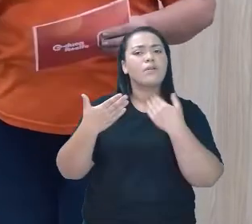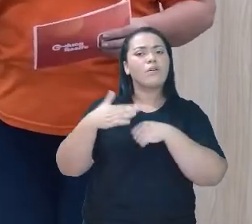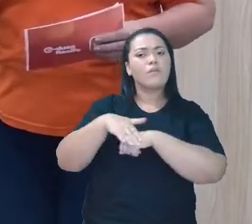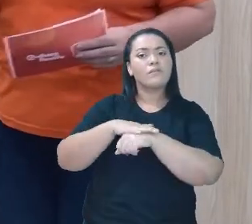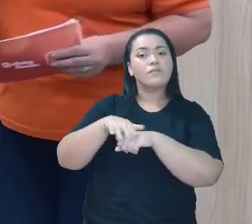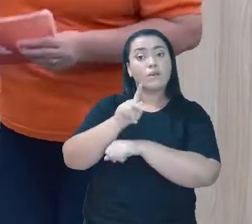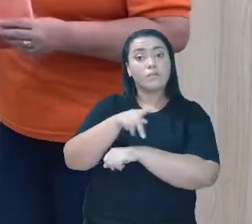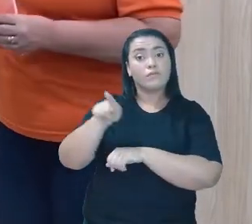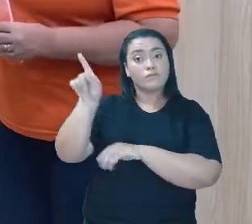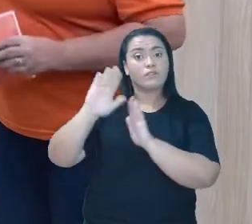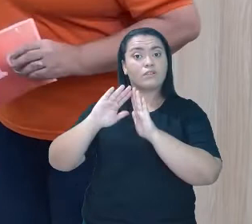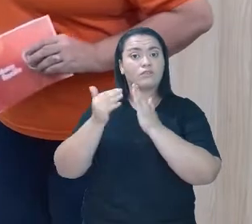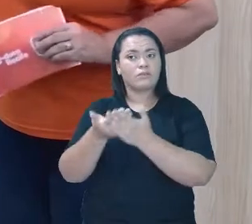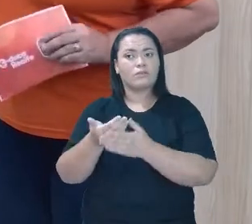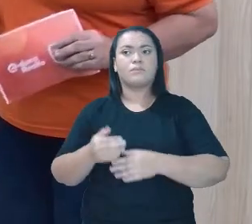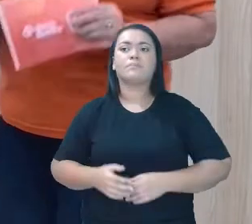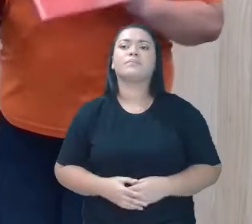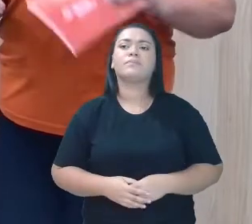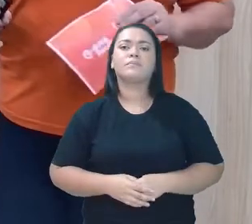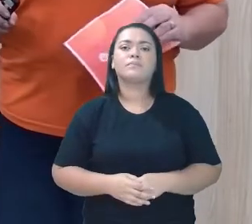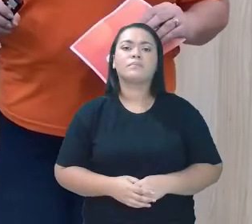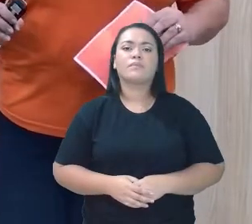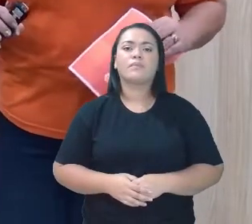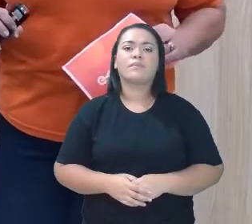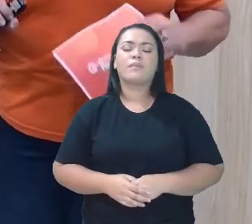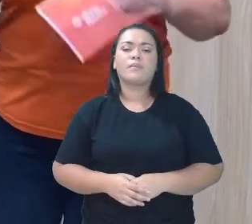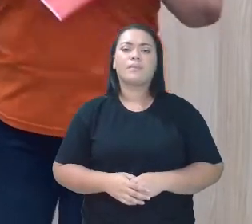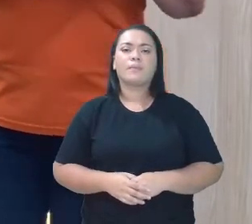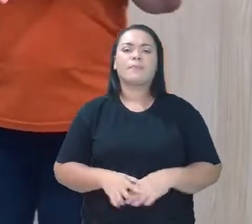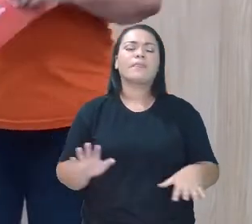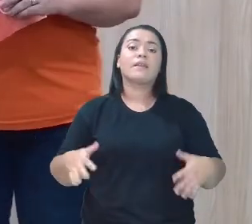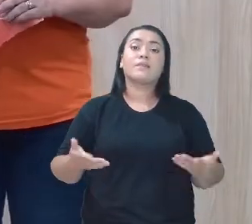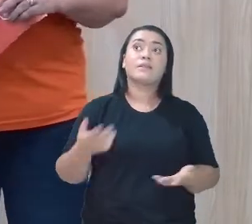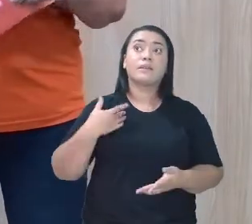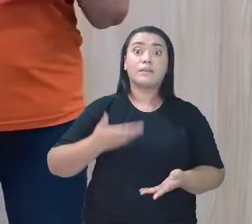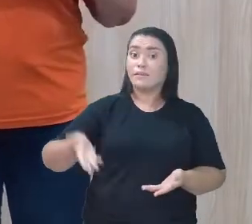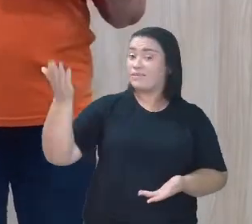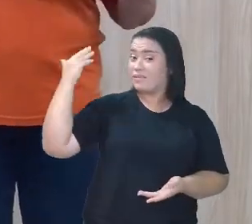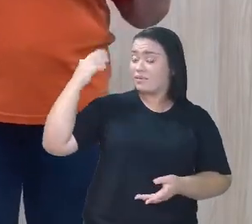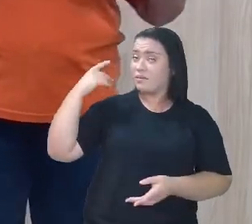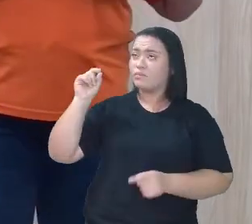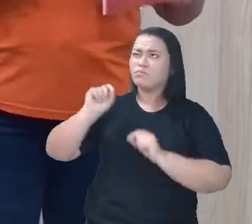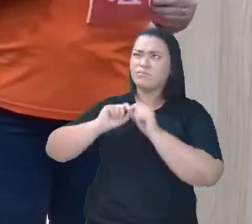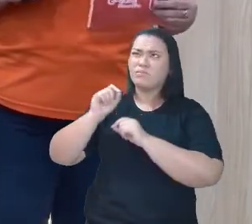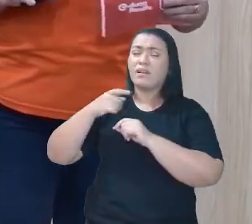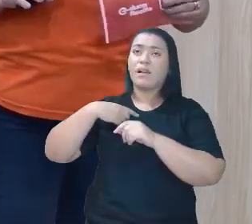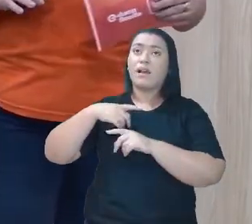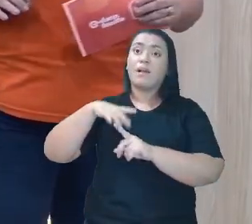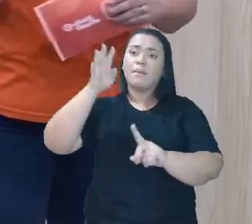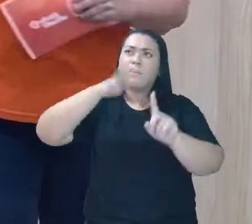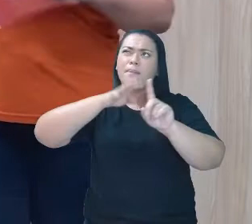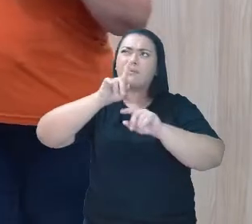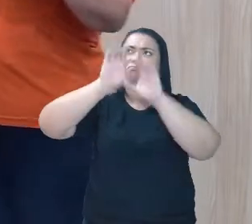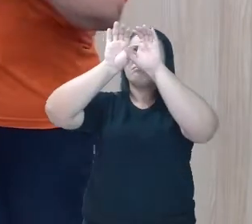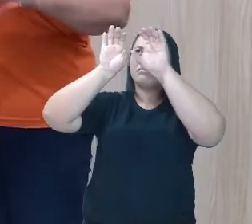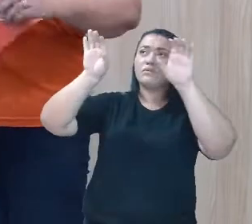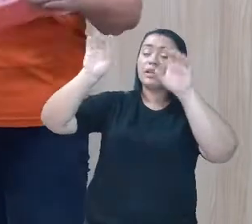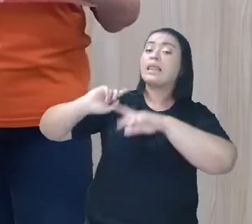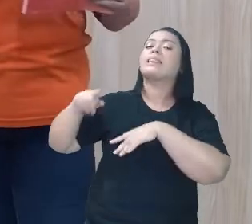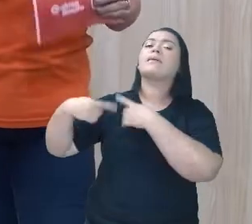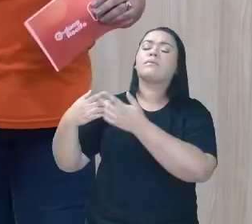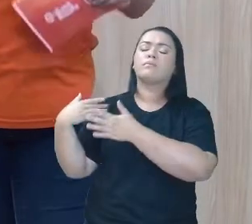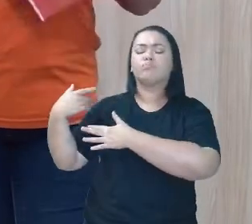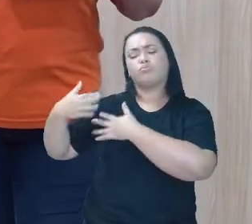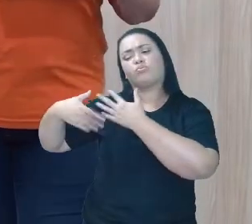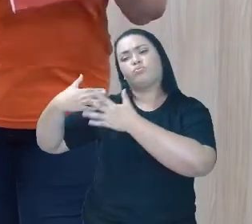seu professor. O que é que nós temos mais? Então, no passado, eles associavam a deuses e lendas. E com o passar